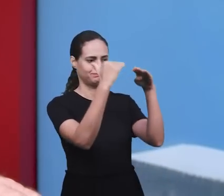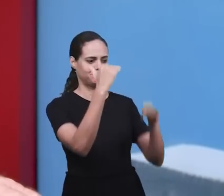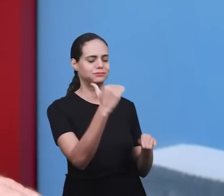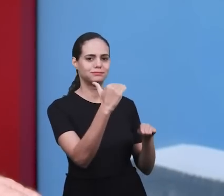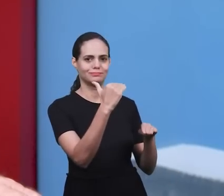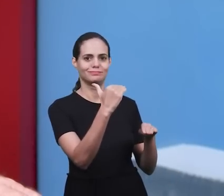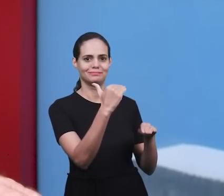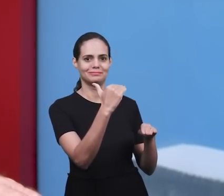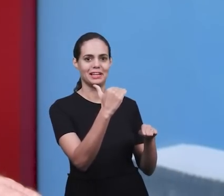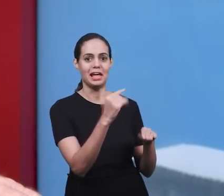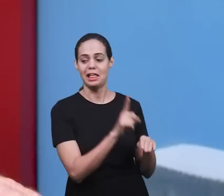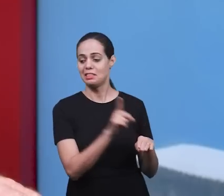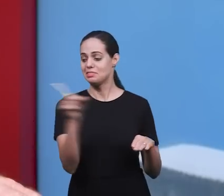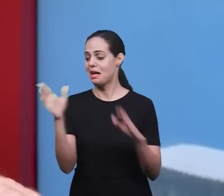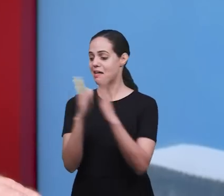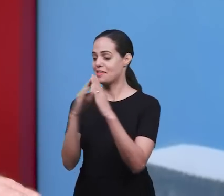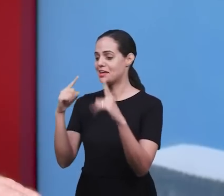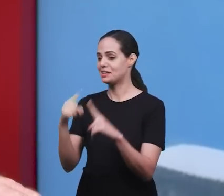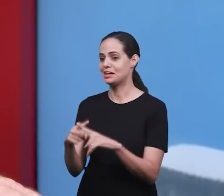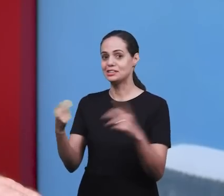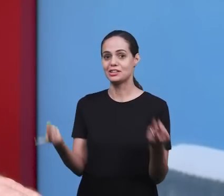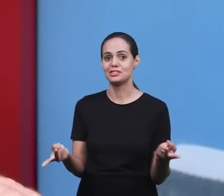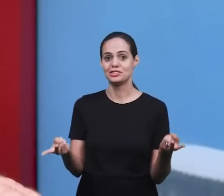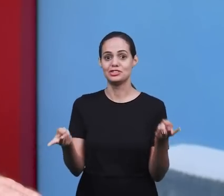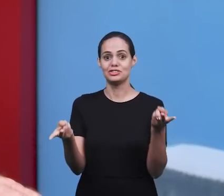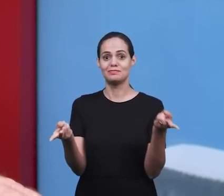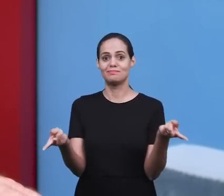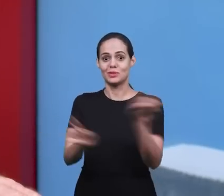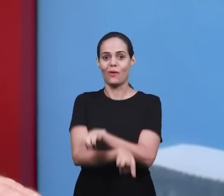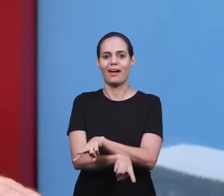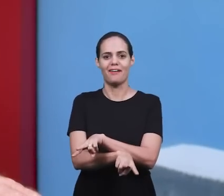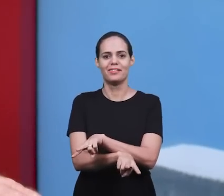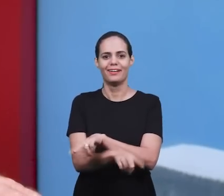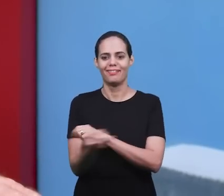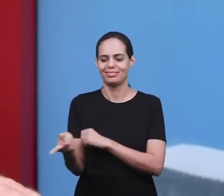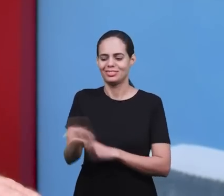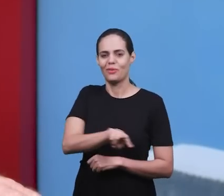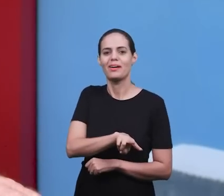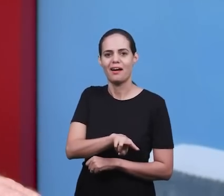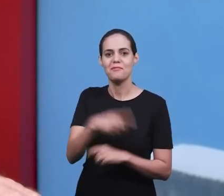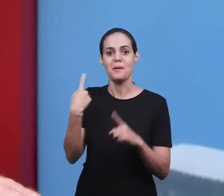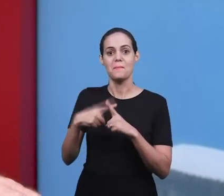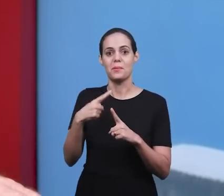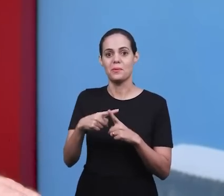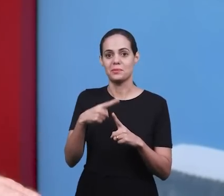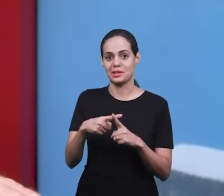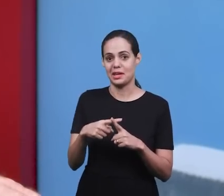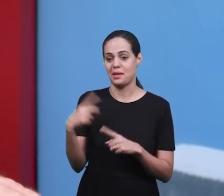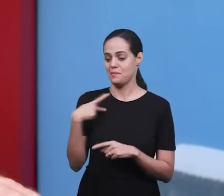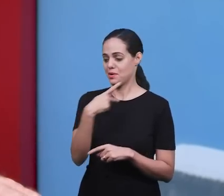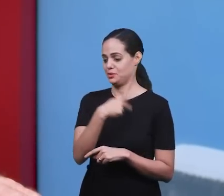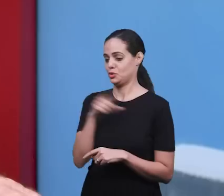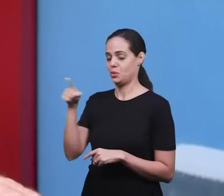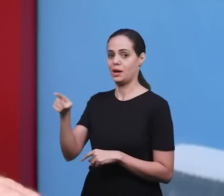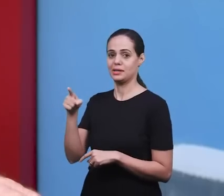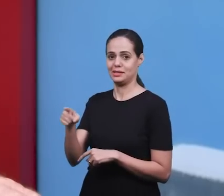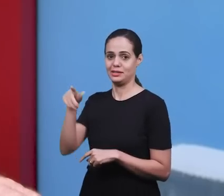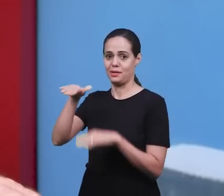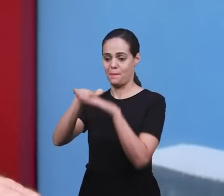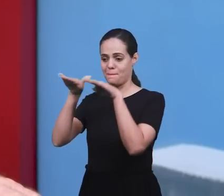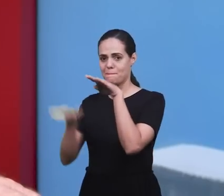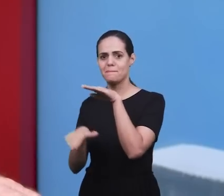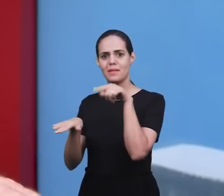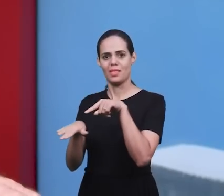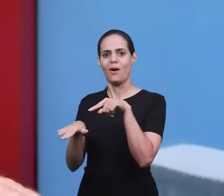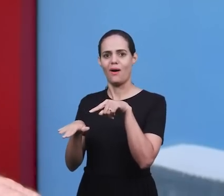se submetia ao governo do Espírito Santo, a qual o Senhor exercia o pastor, que era sargento. Eu